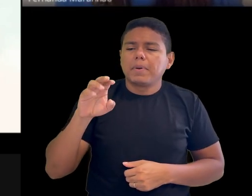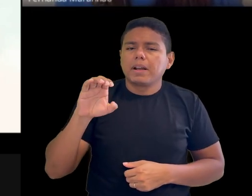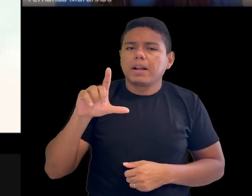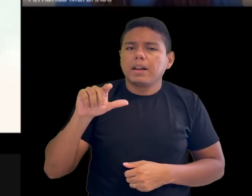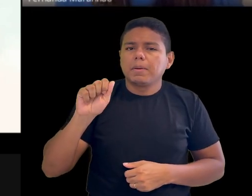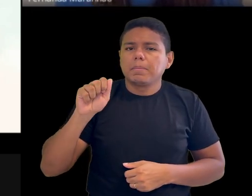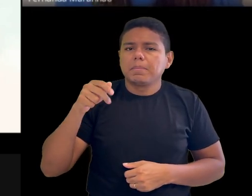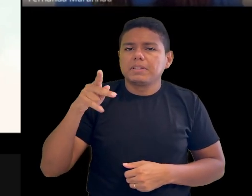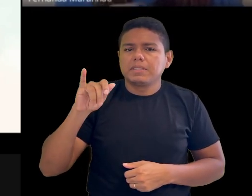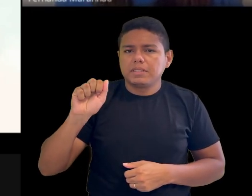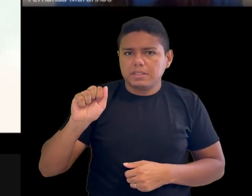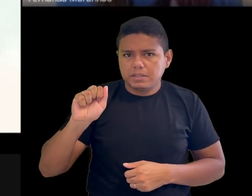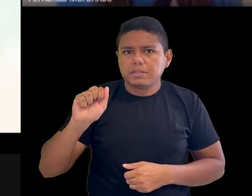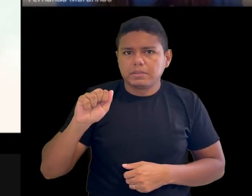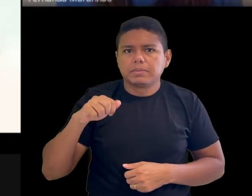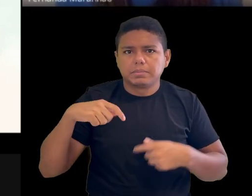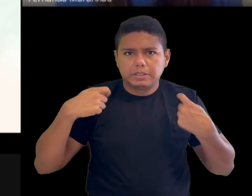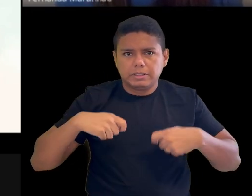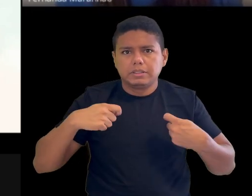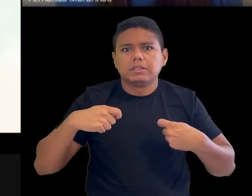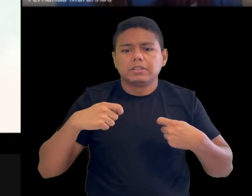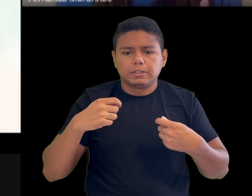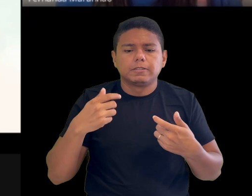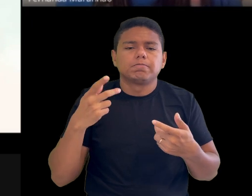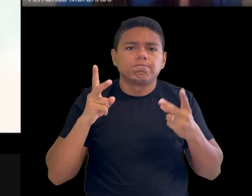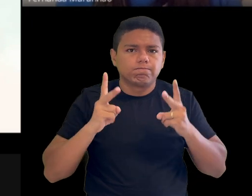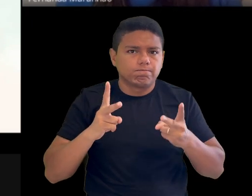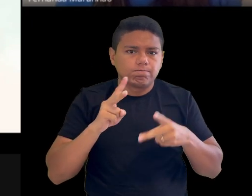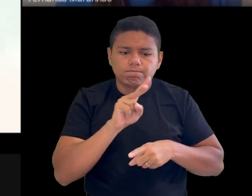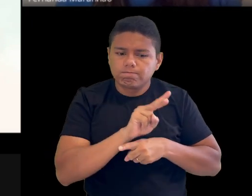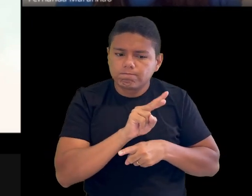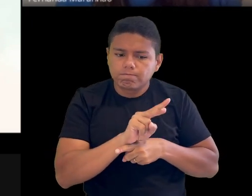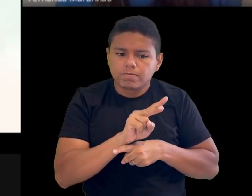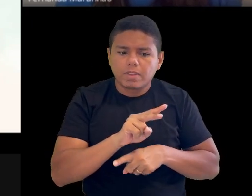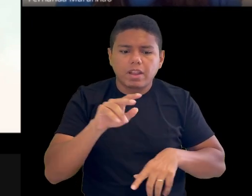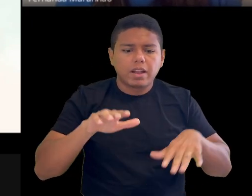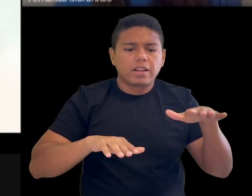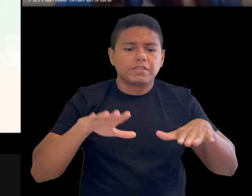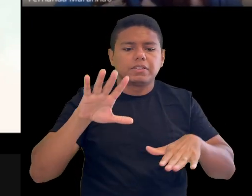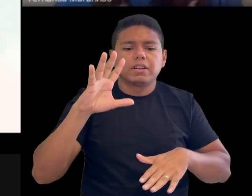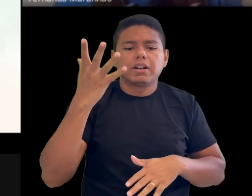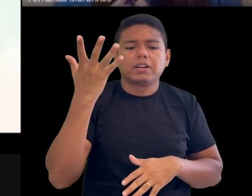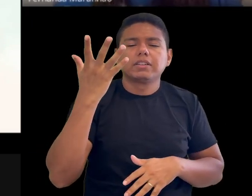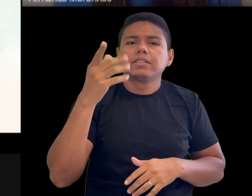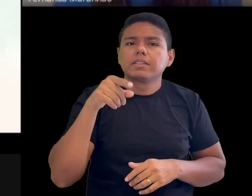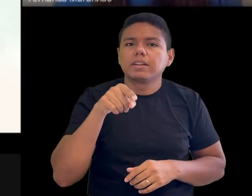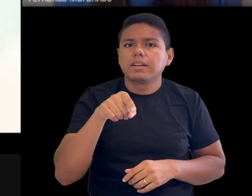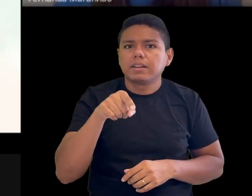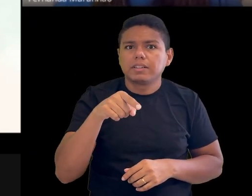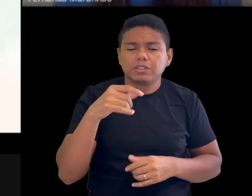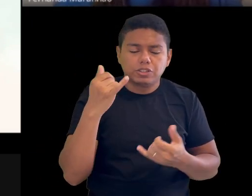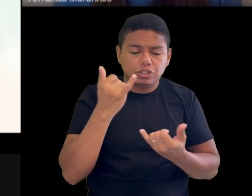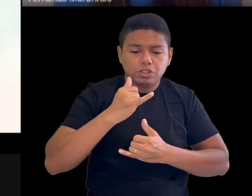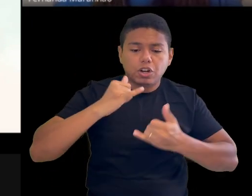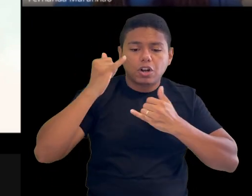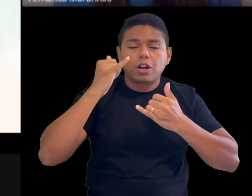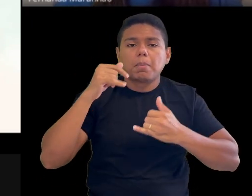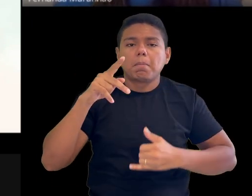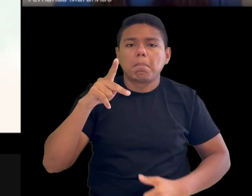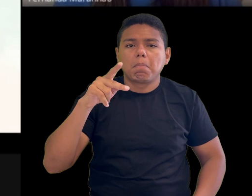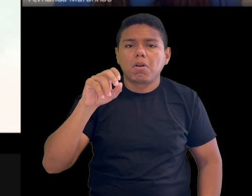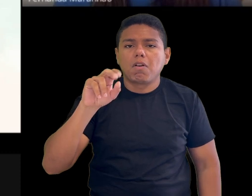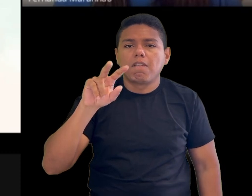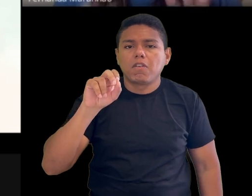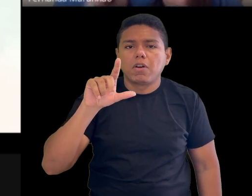de placenta. Muitas vezes a paciente vai chegar com quadro clínico de hipotensão e choque hipovolêmico, e por isso não vai ser dado imediatamente o diagnóstico